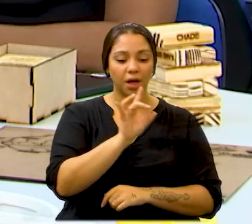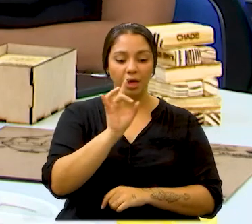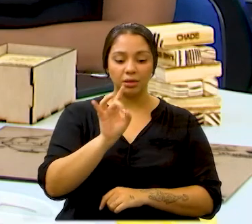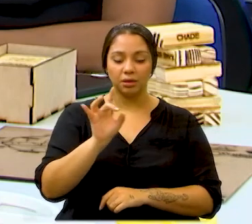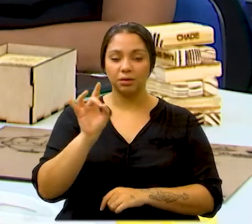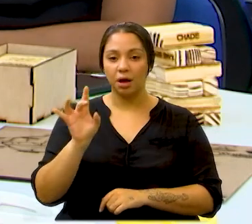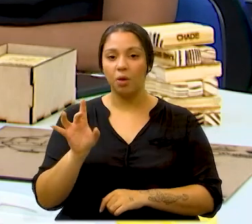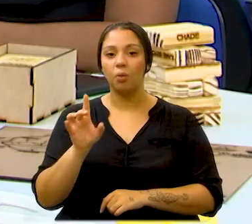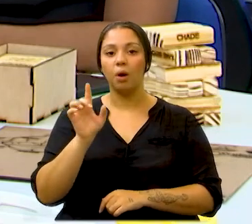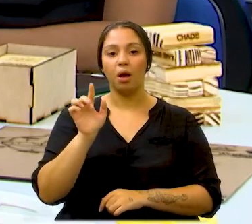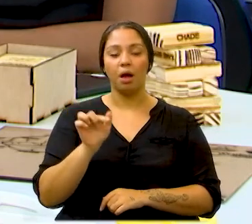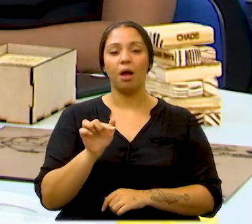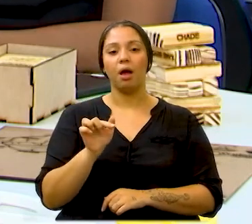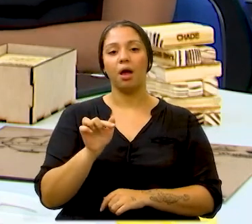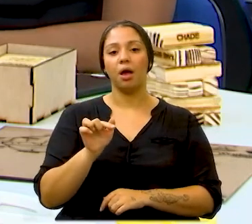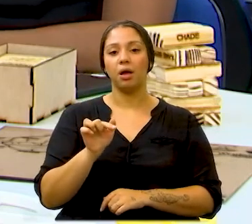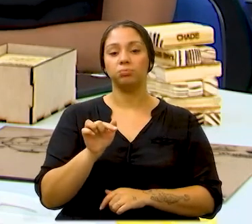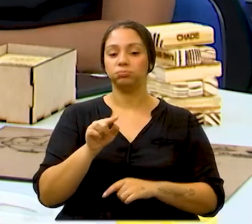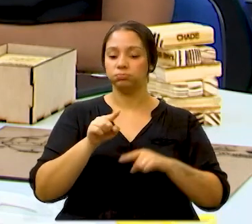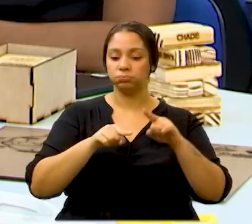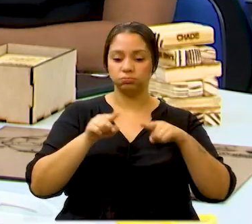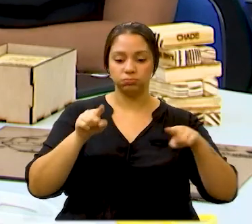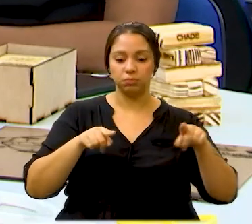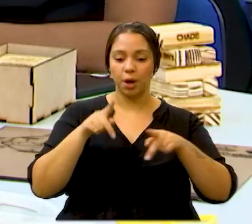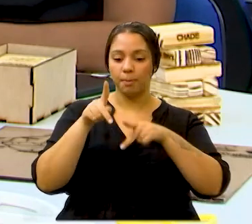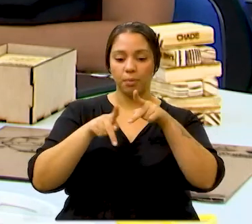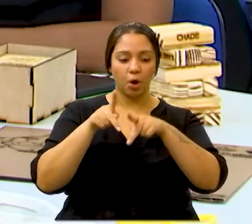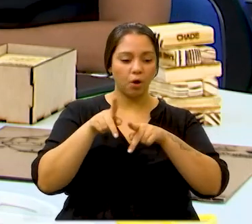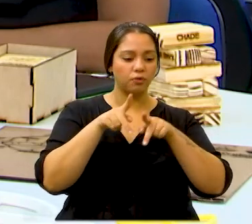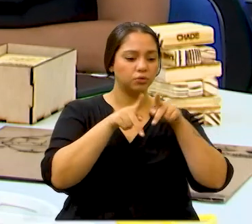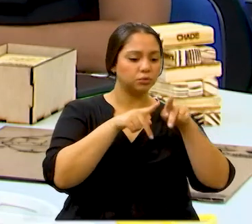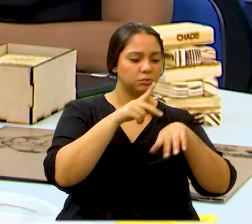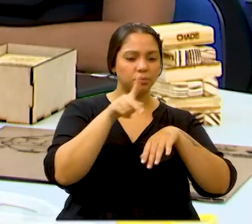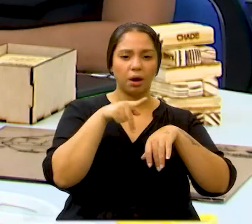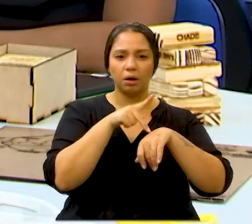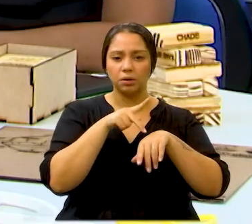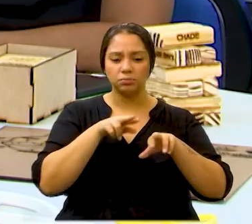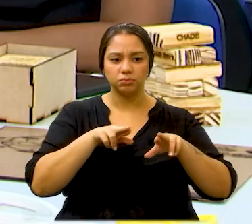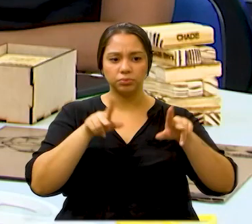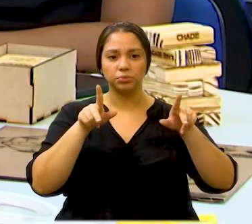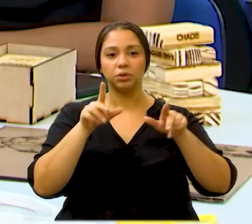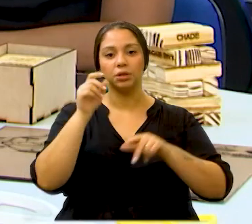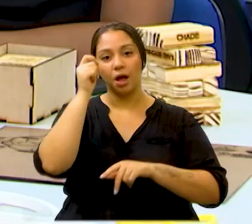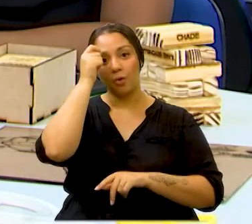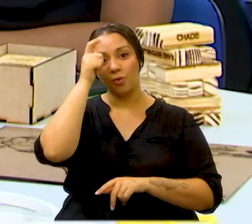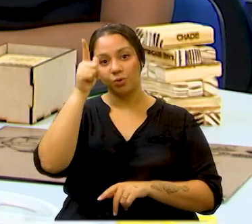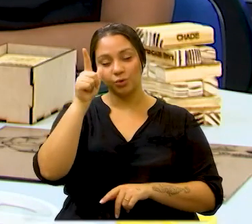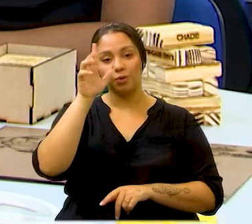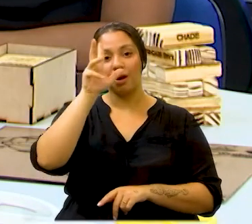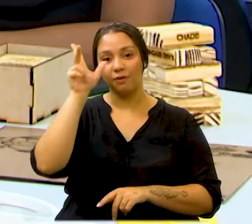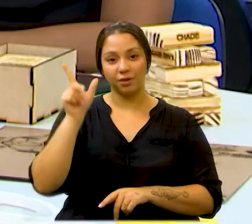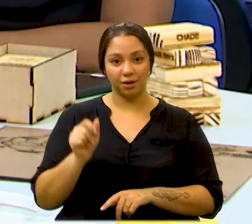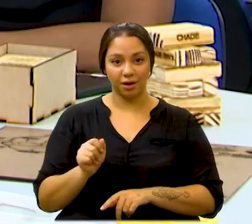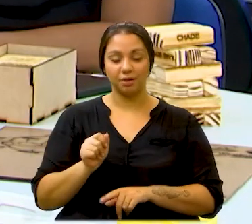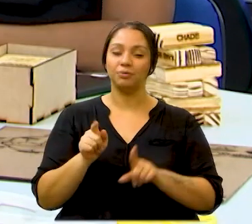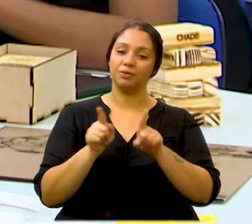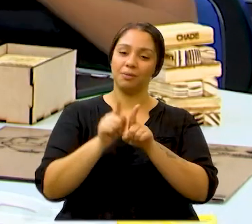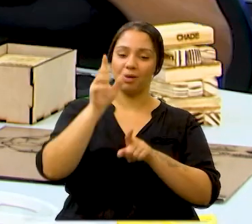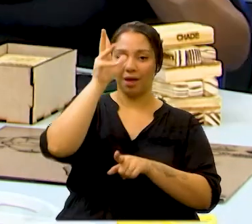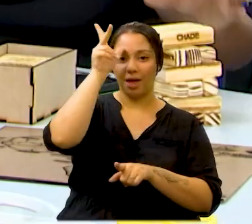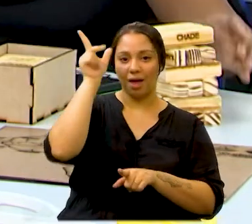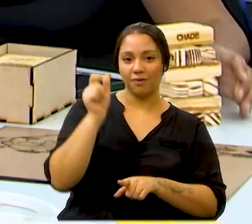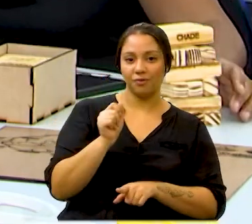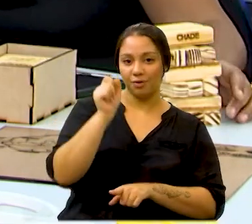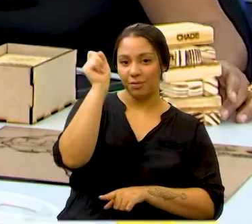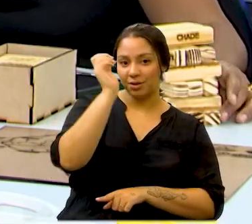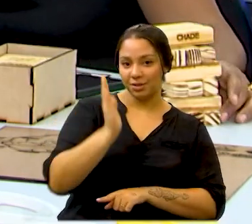obviamente, dentro dali de diferentes povos, países, né, da cultura africana e afro-brasileira.